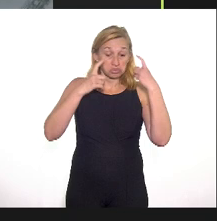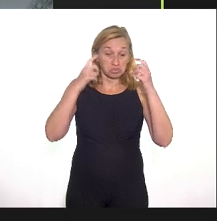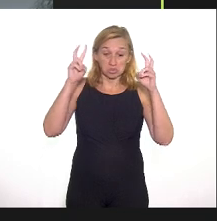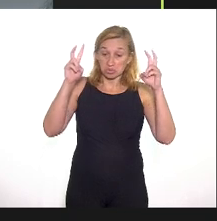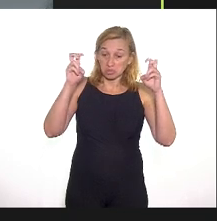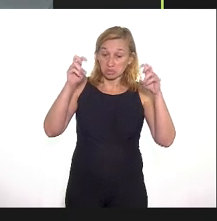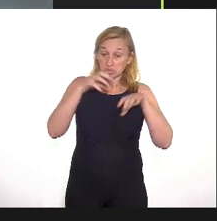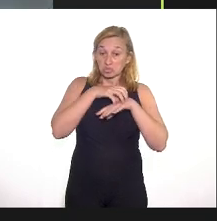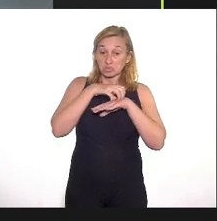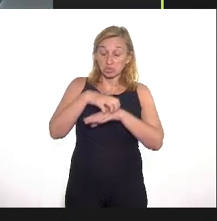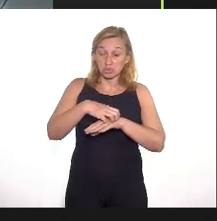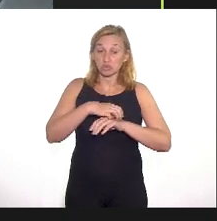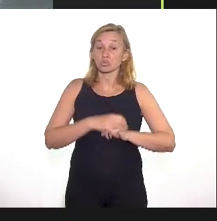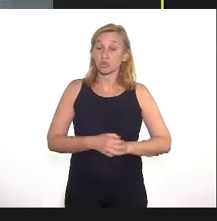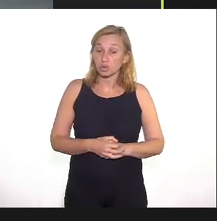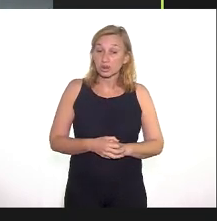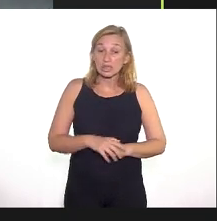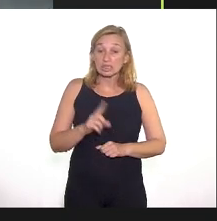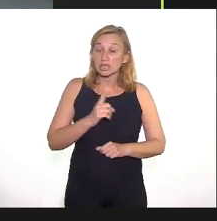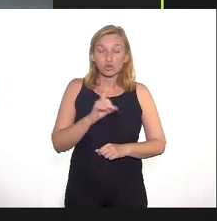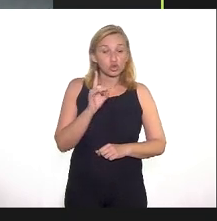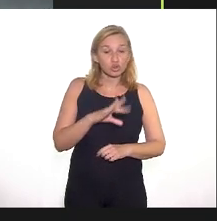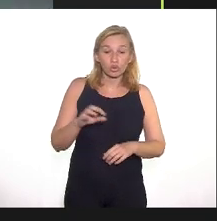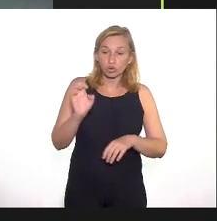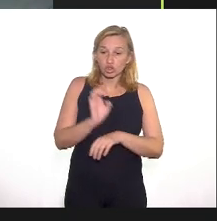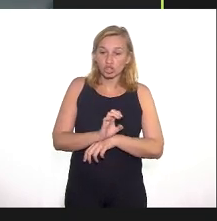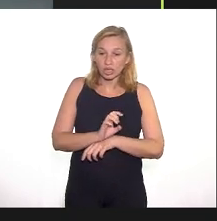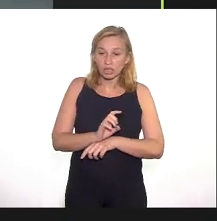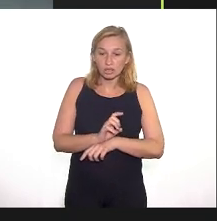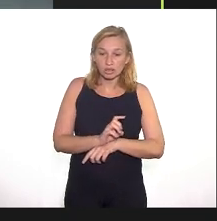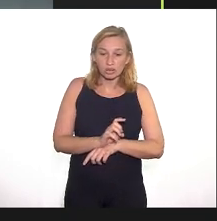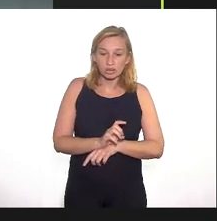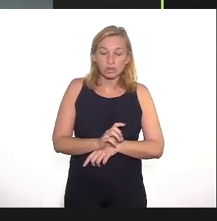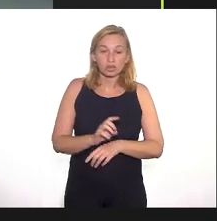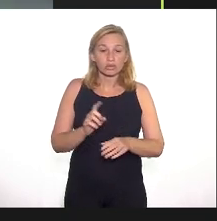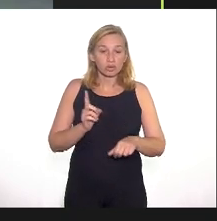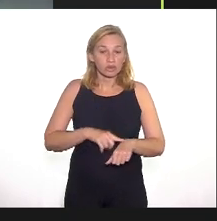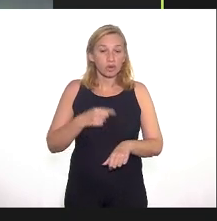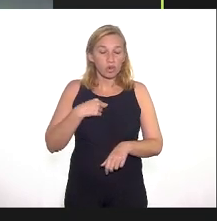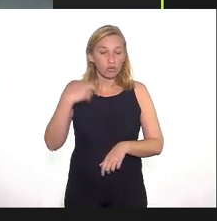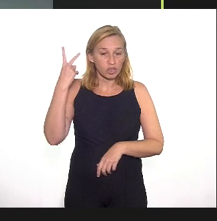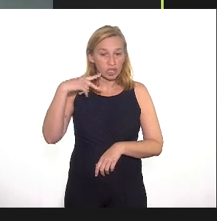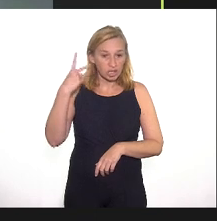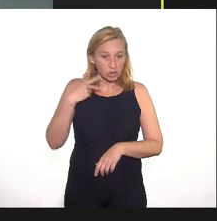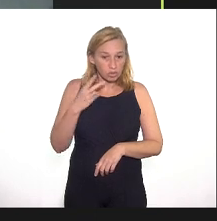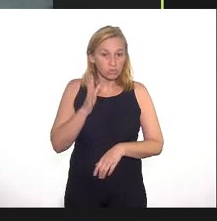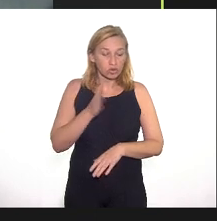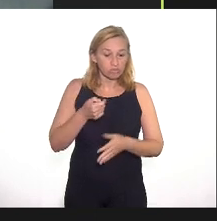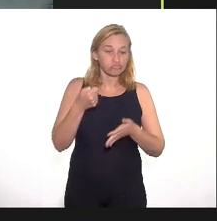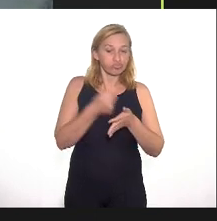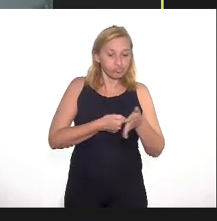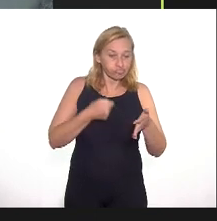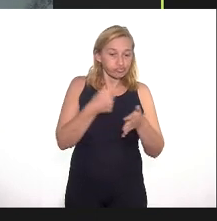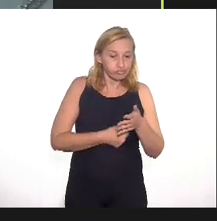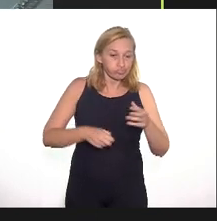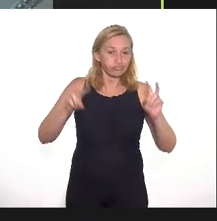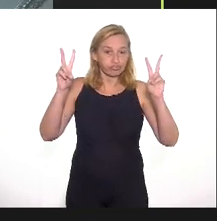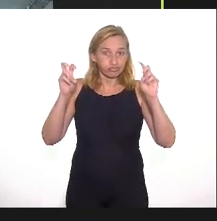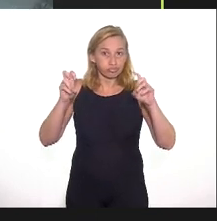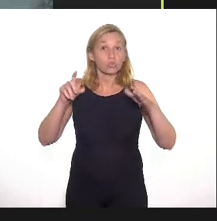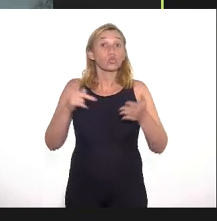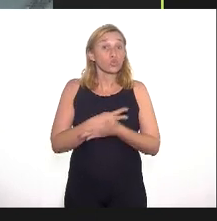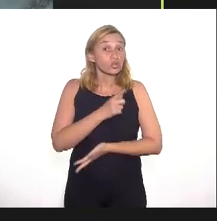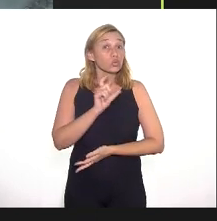dos transportes, não só no Estado, desde quando eu era vereador. Né? Vem a gente batalhando nisso daí. Então, o